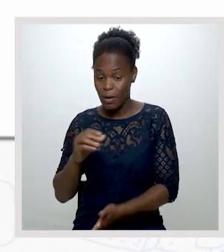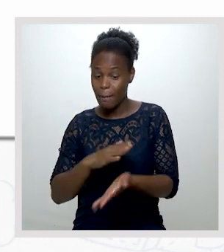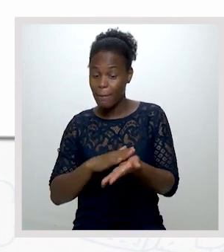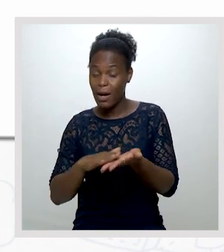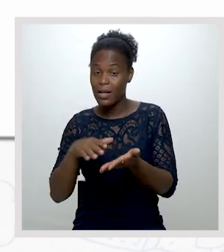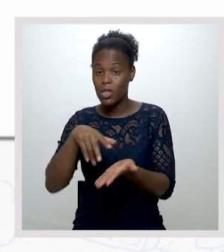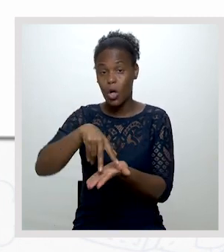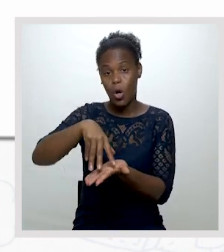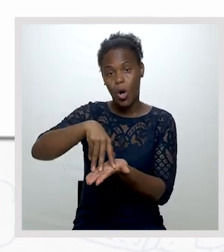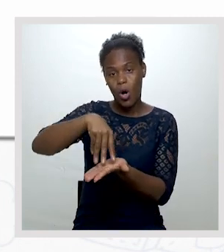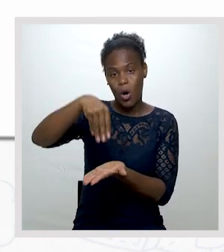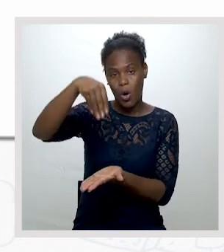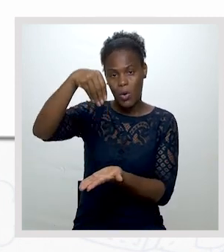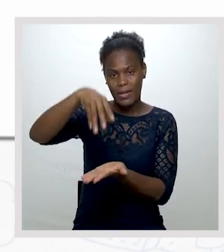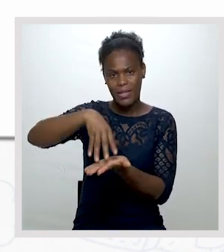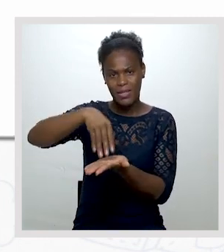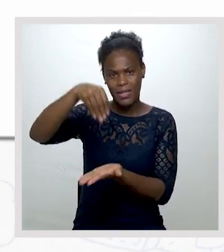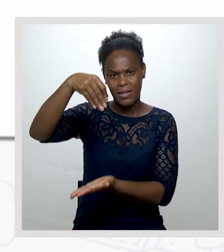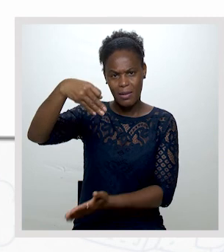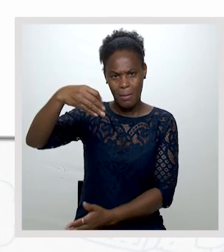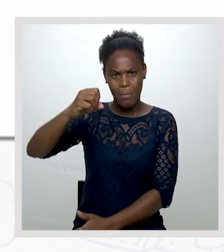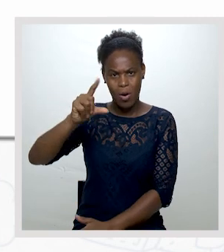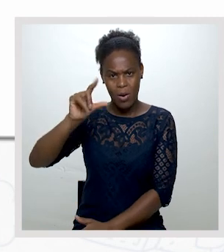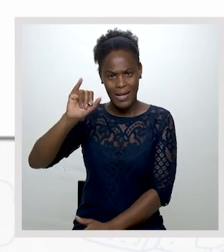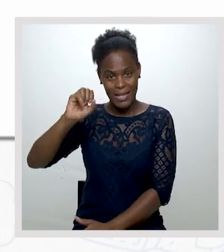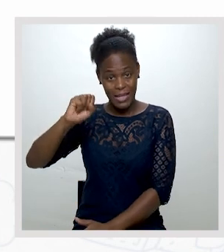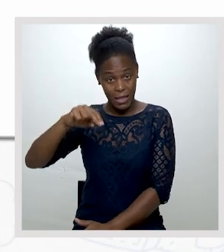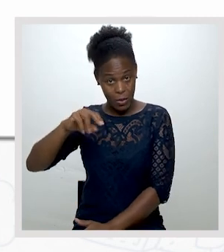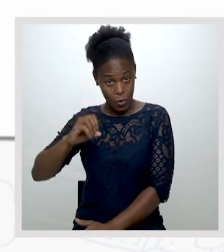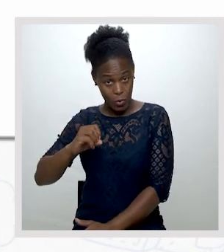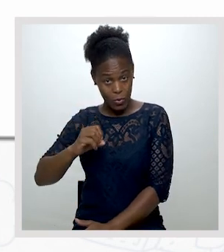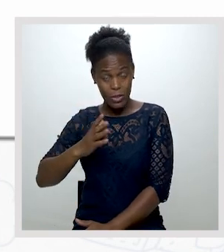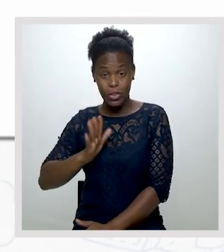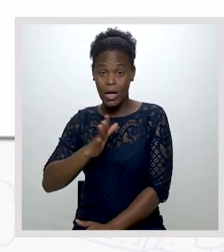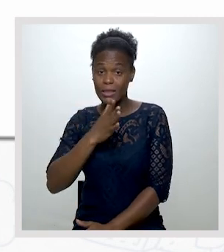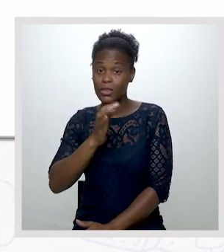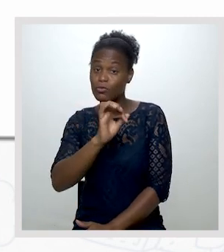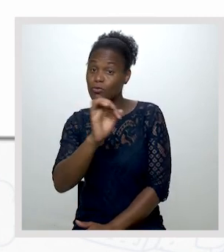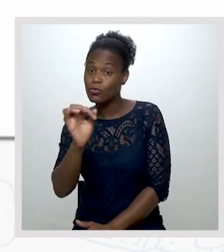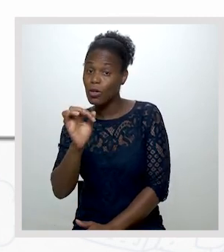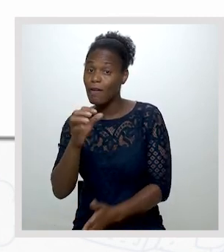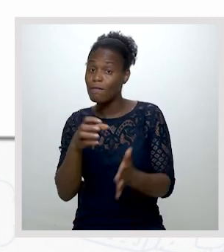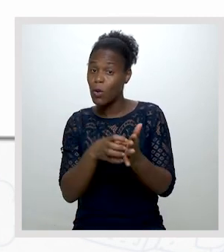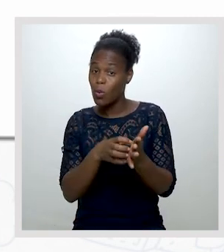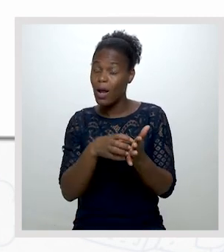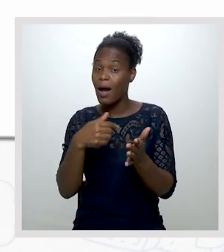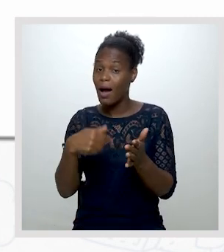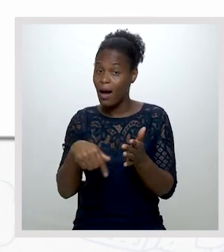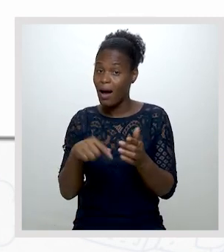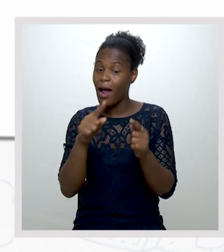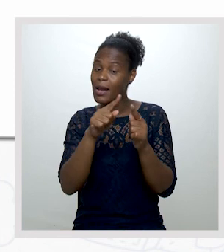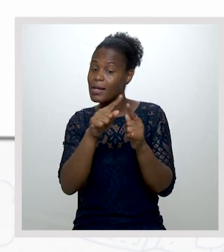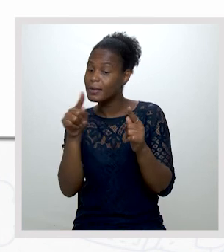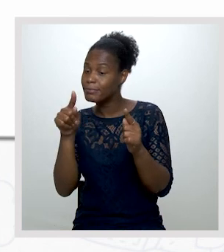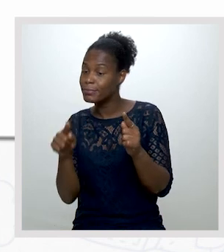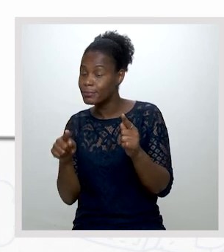Vejam o cone. Polígono? Já vos disse que é uma figura limitada por